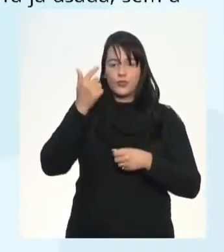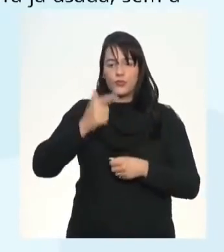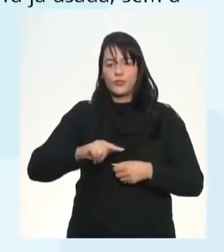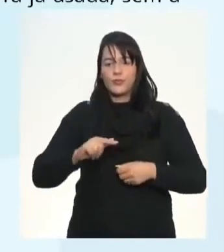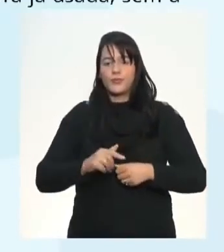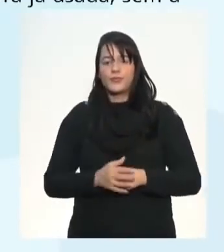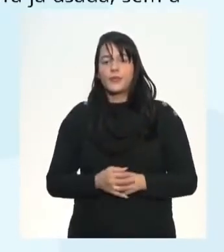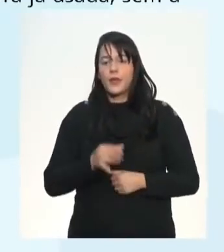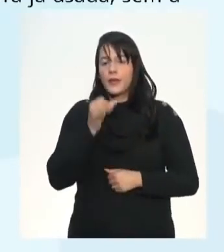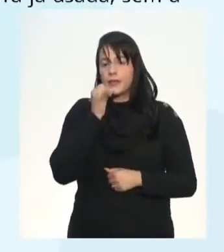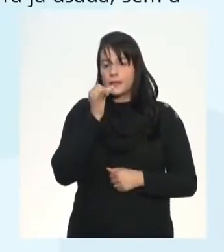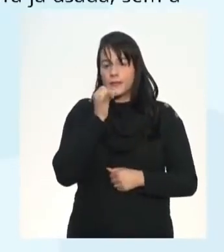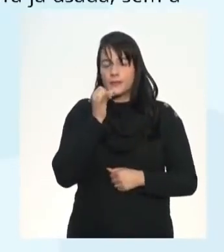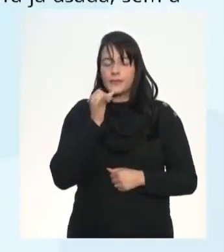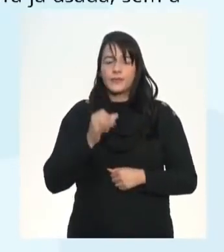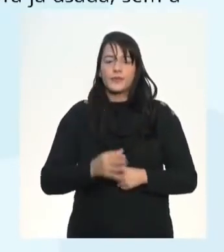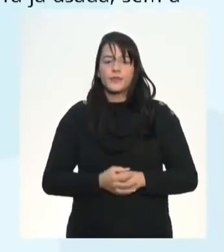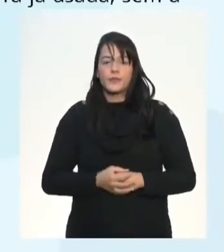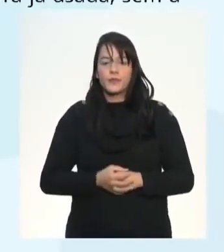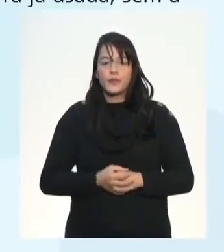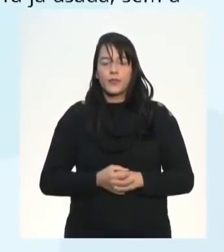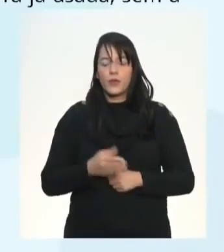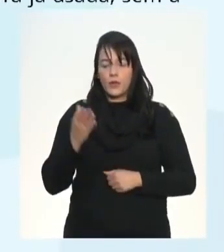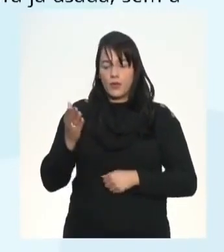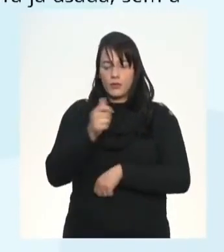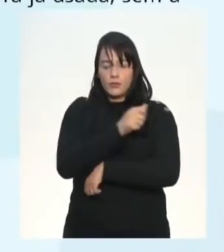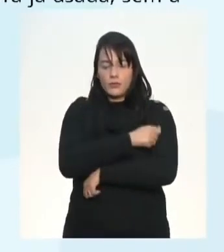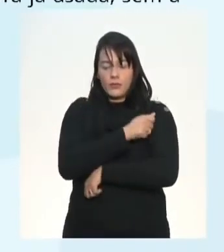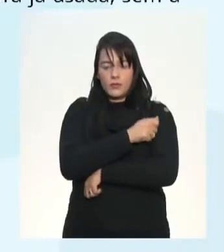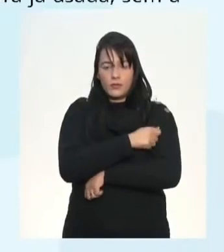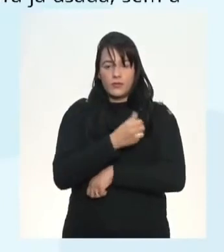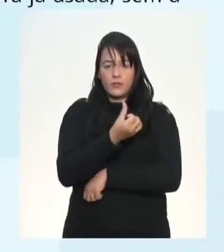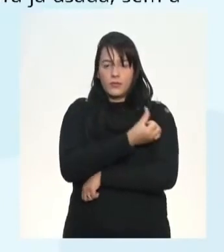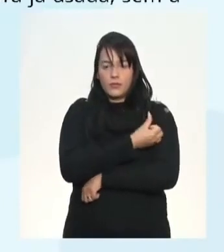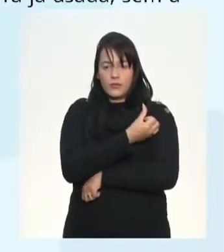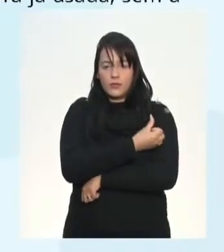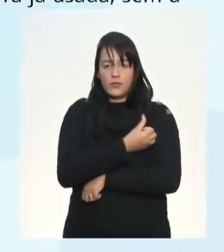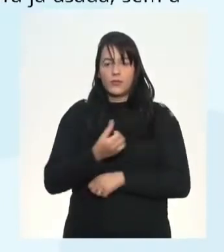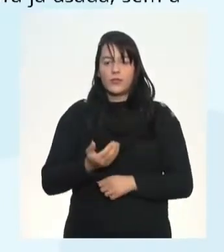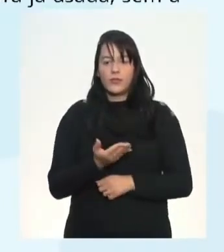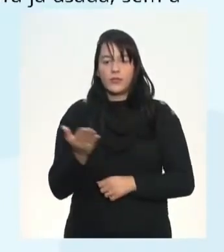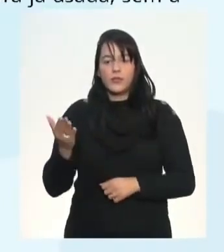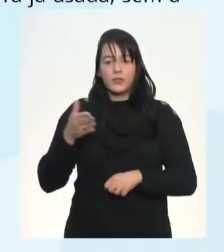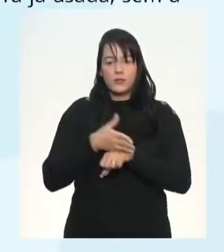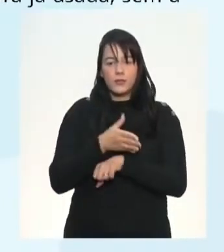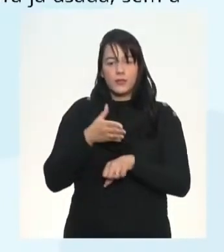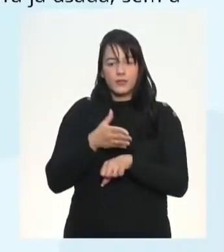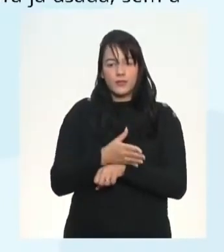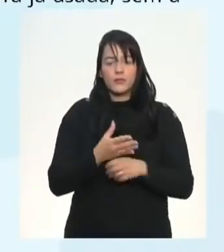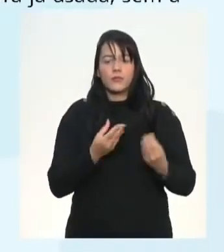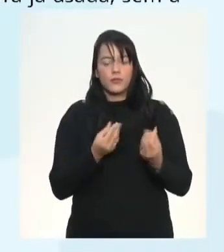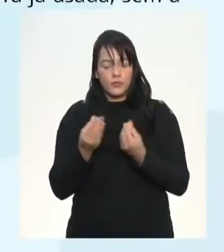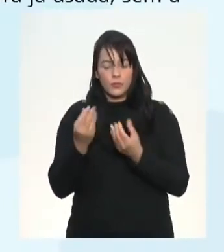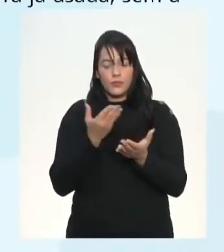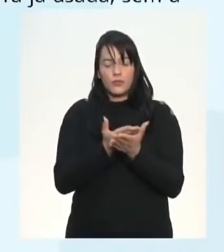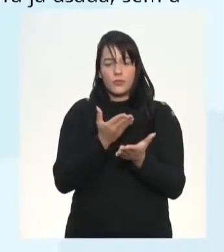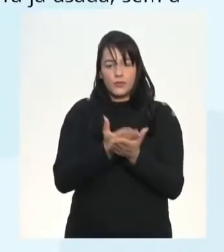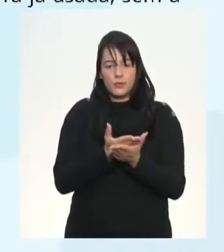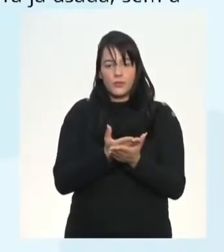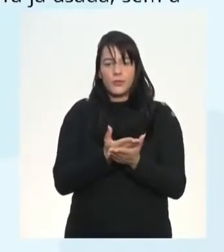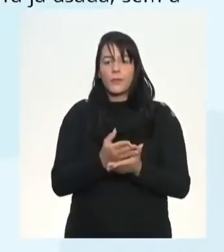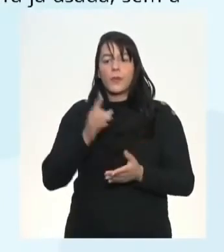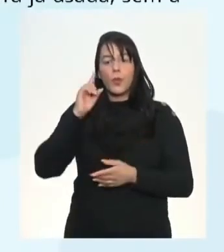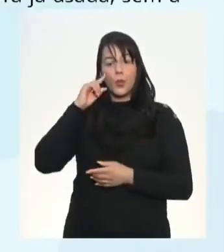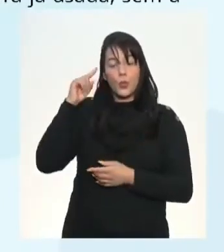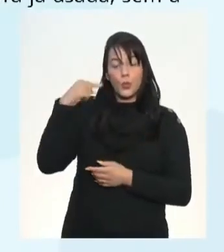temos aí um exemplo. Ó. Os estudantes do 6º ano participam muito das aulas. Todos os